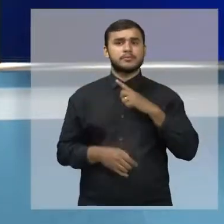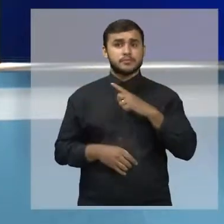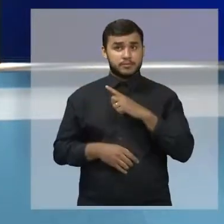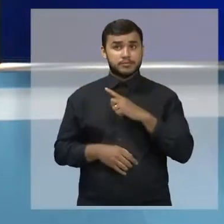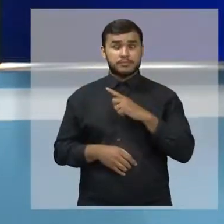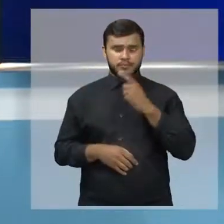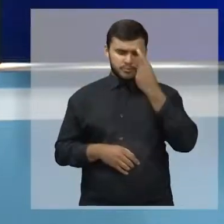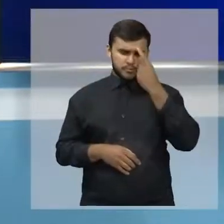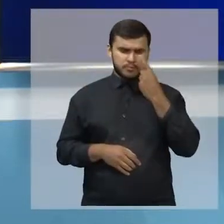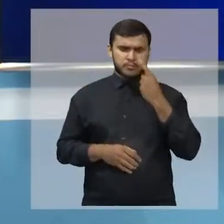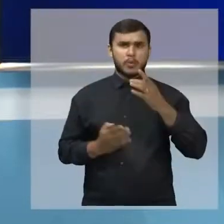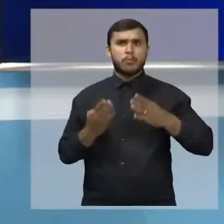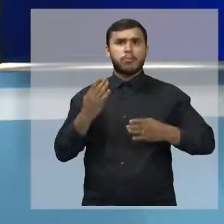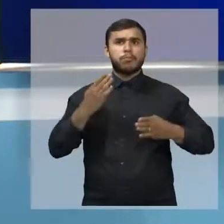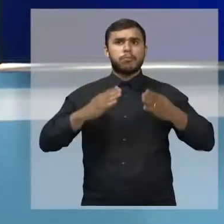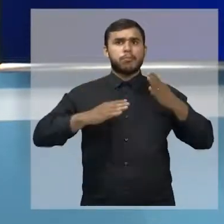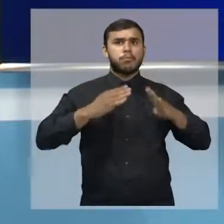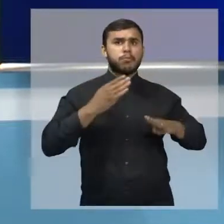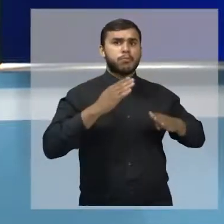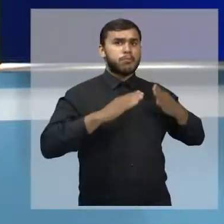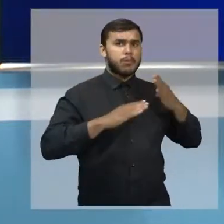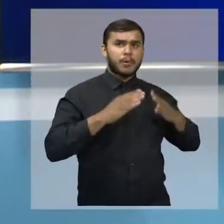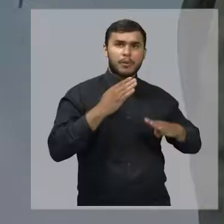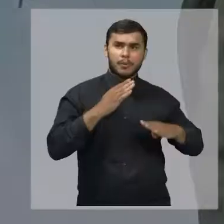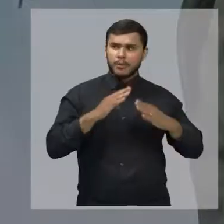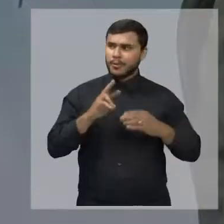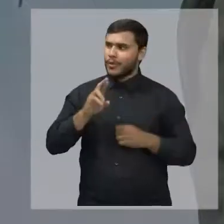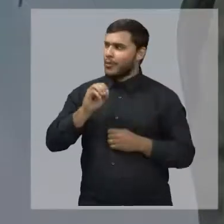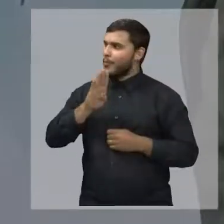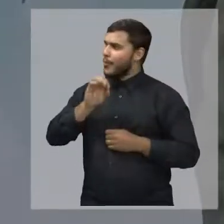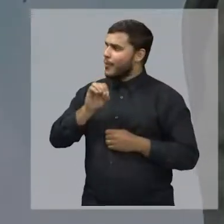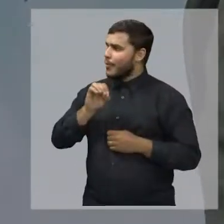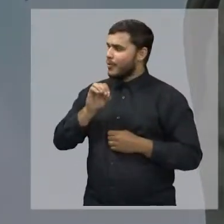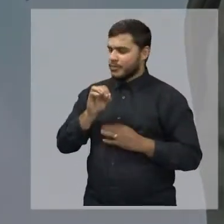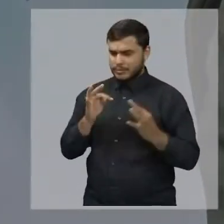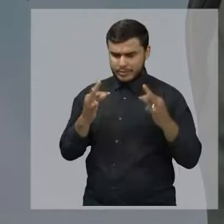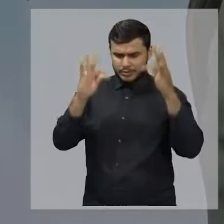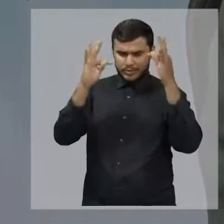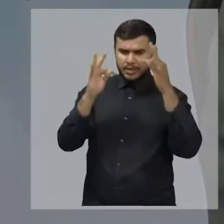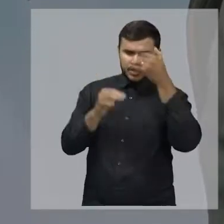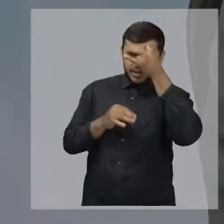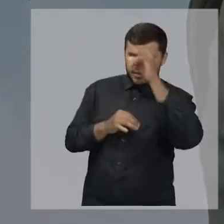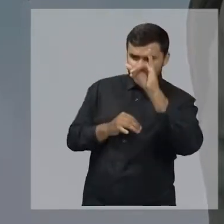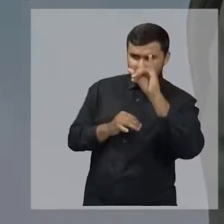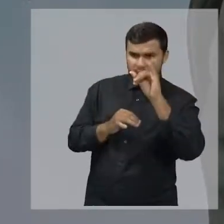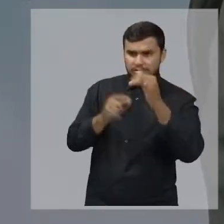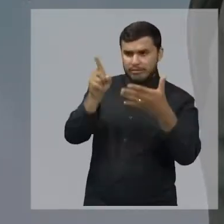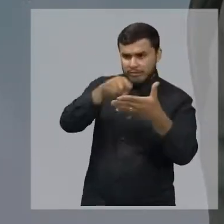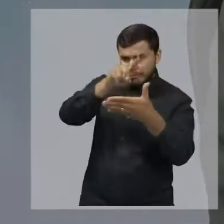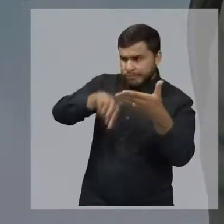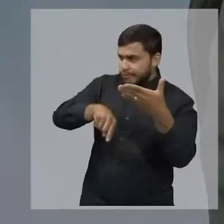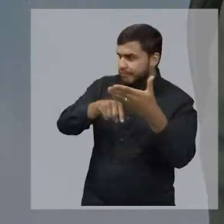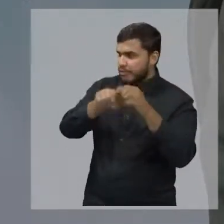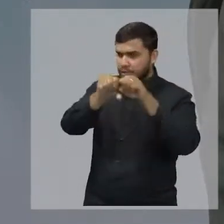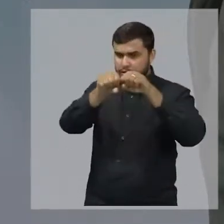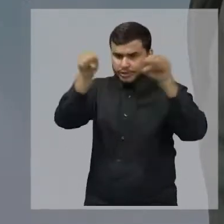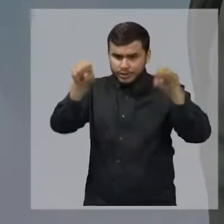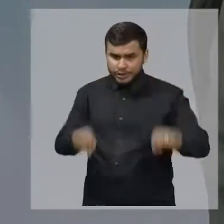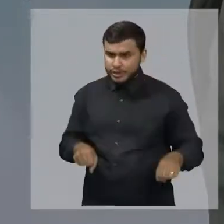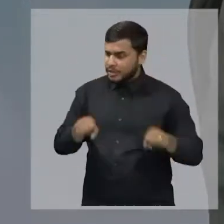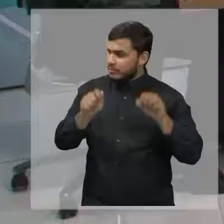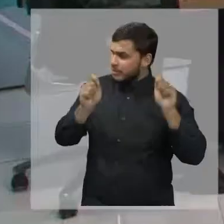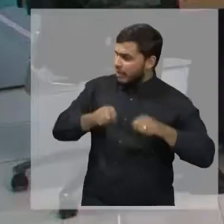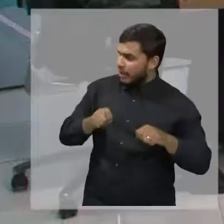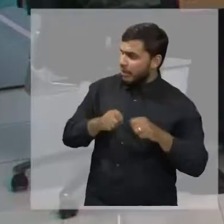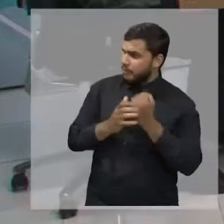essa tecnologia já tem como se defender disso nessa perspectiva de decisões. Acho até que a aceitação dos partidos